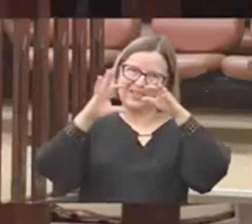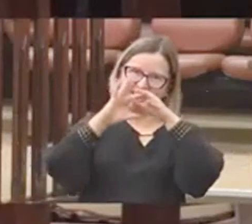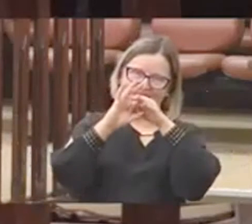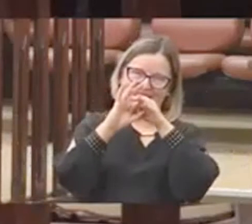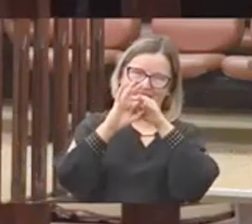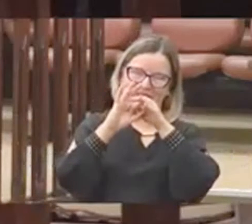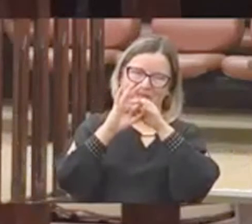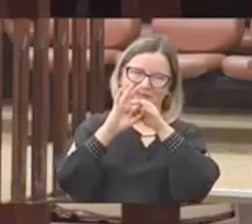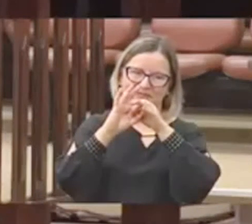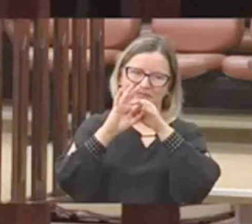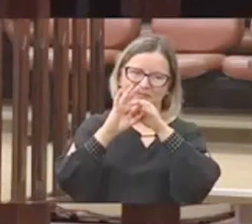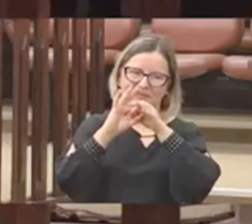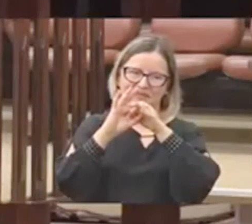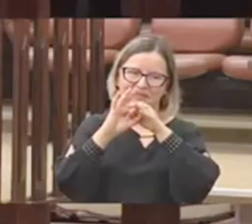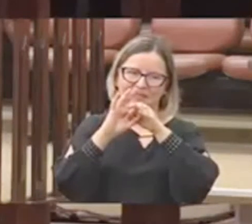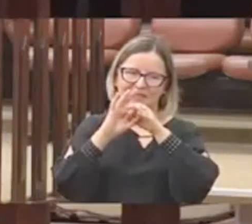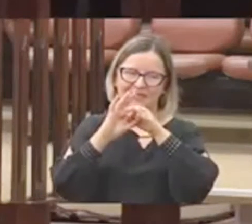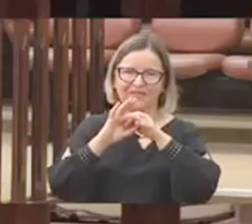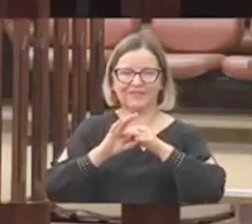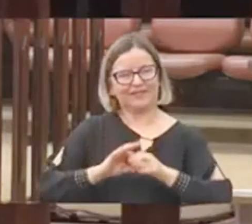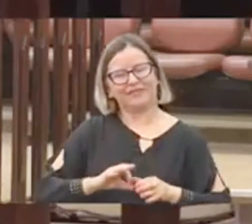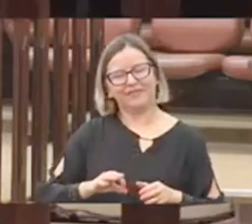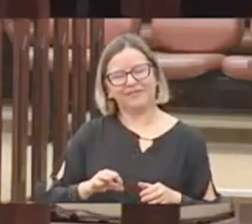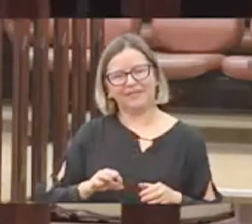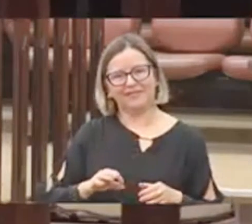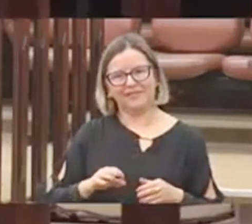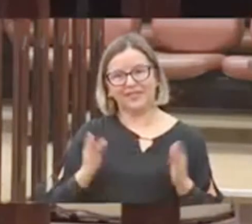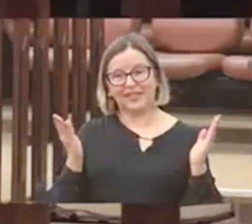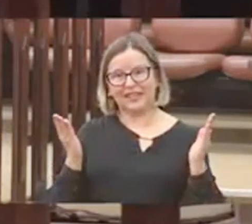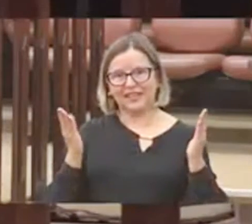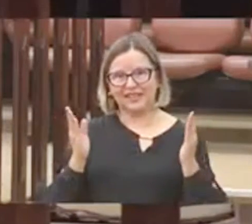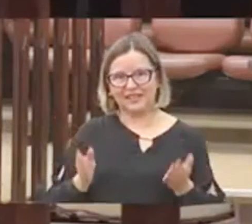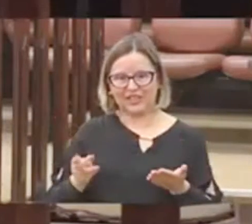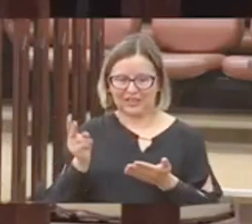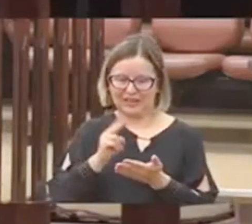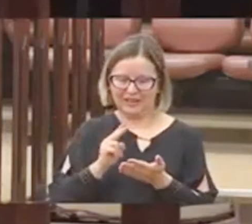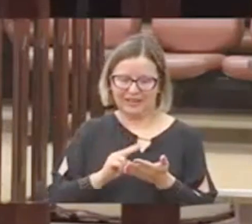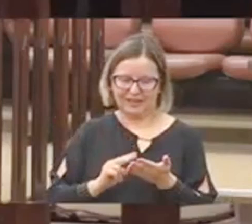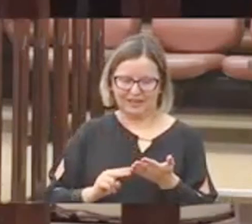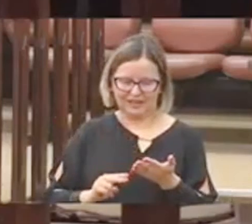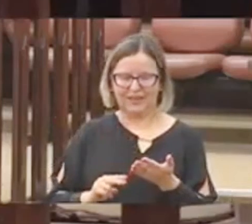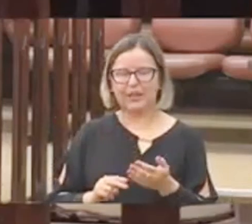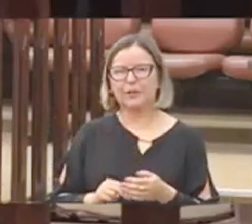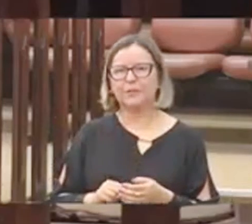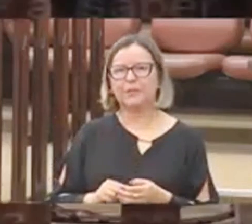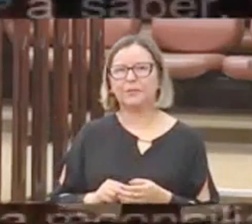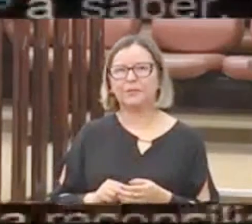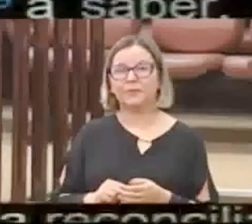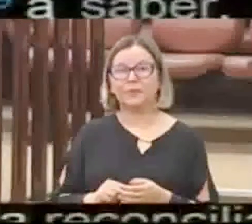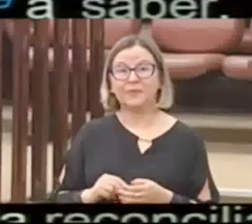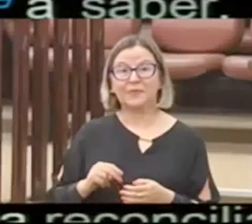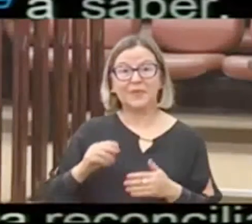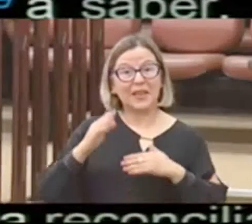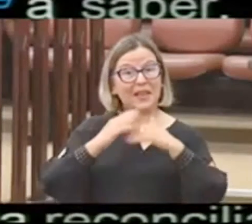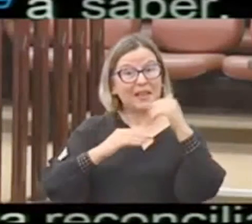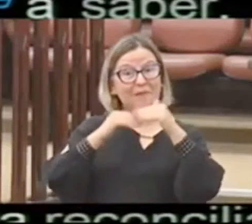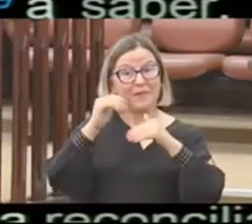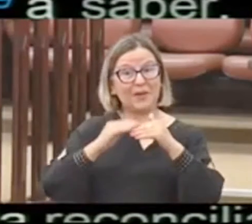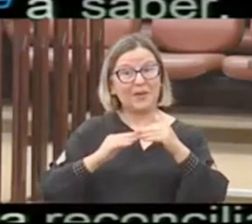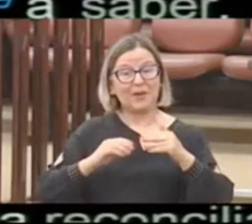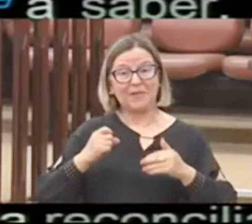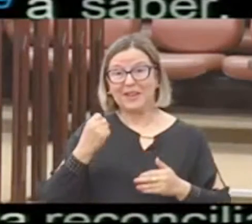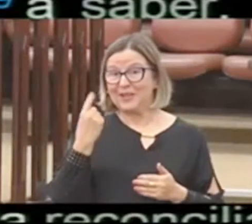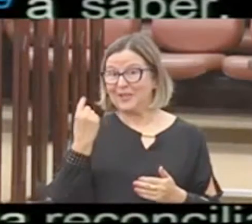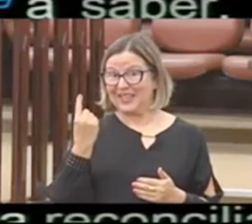reconciliação, que também lemos aqui em 2 Coríntios, ela é uma obra exclusiva da graça de